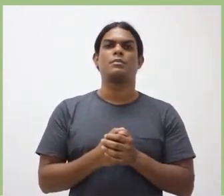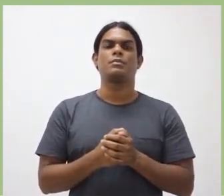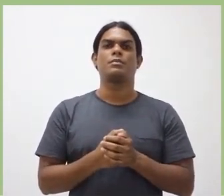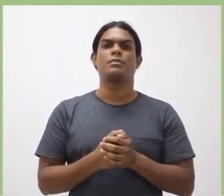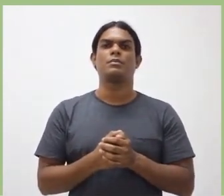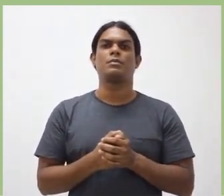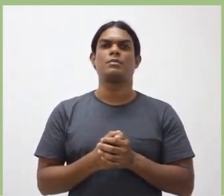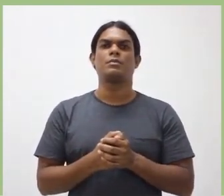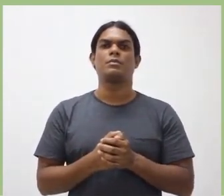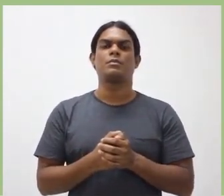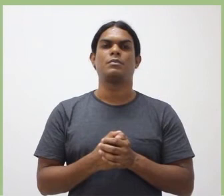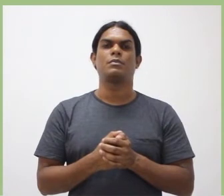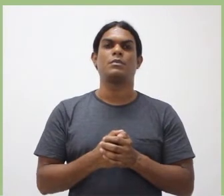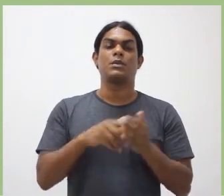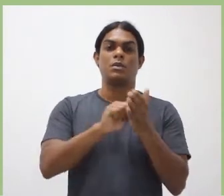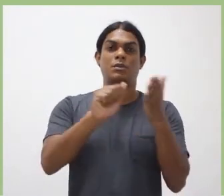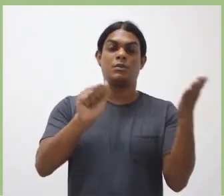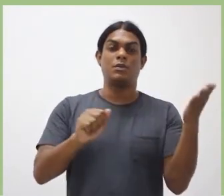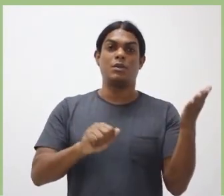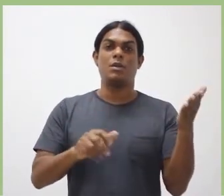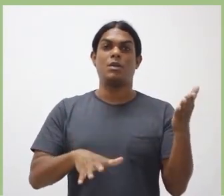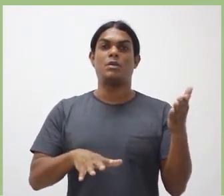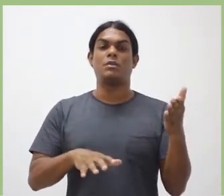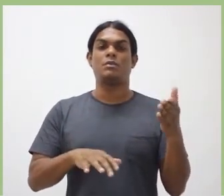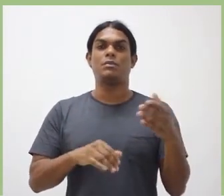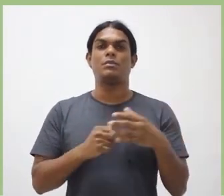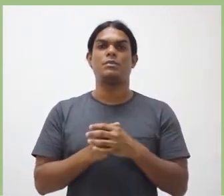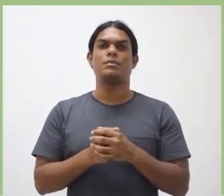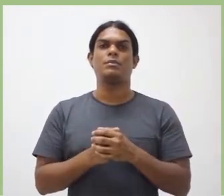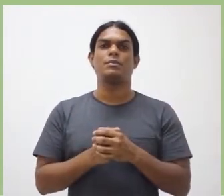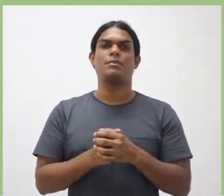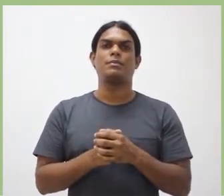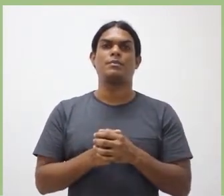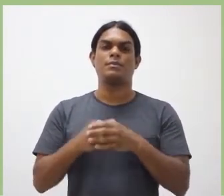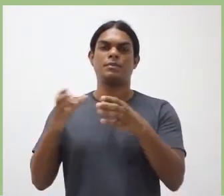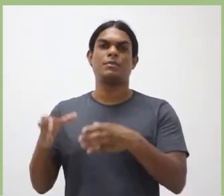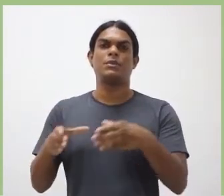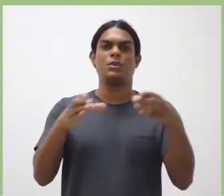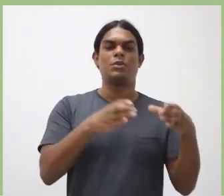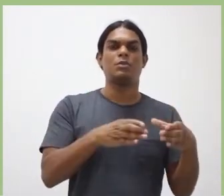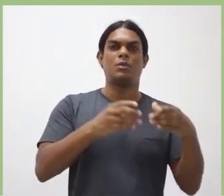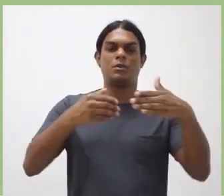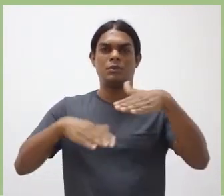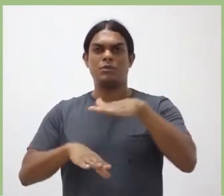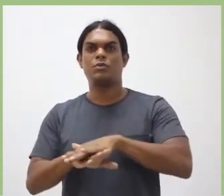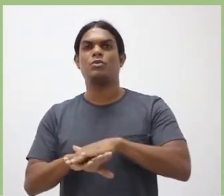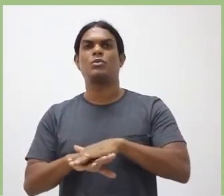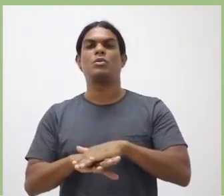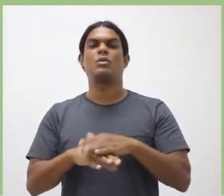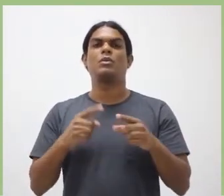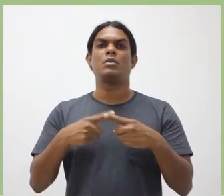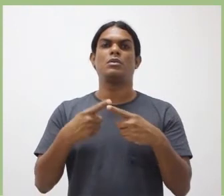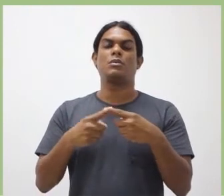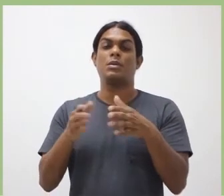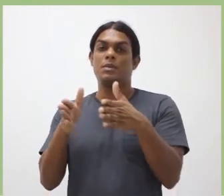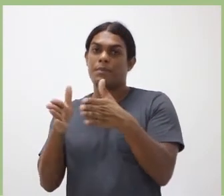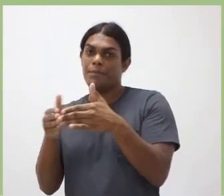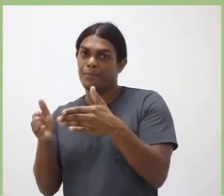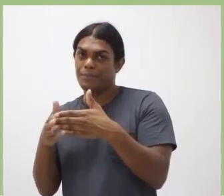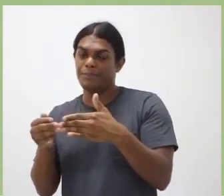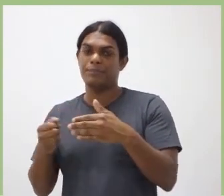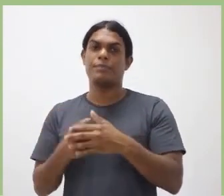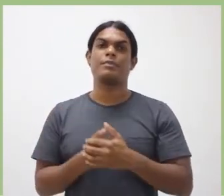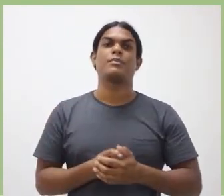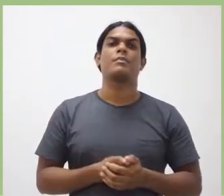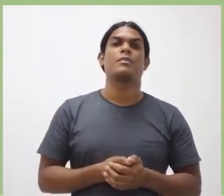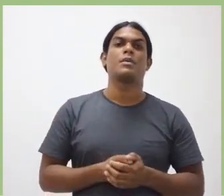aqui. A atividade de transportes, a atividade de manutenção de estoques e a atividade de processamento de pedidos